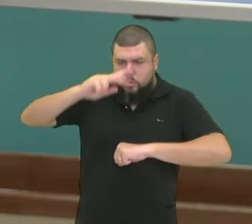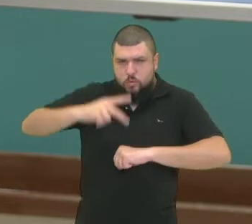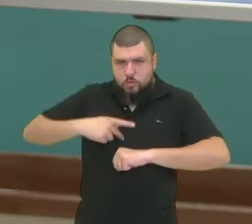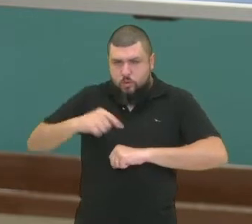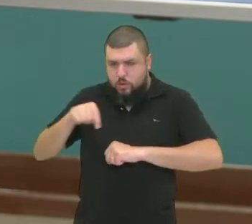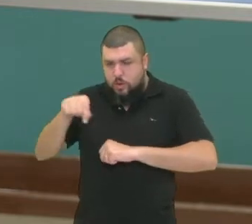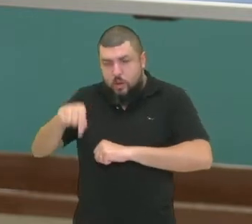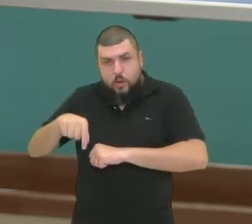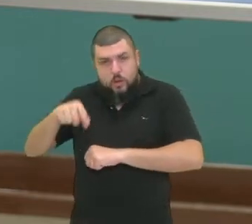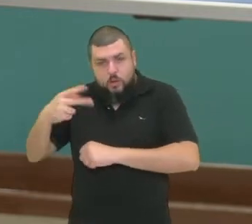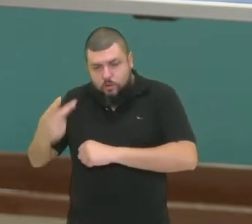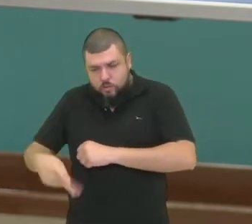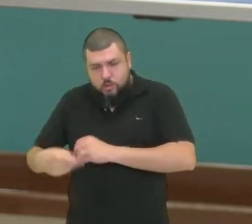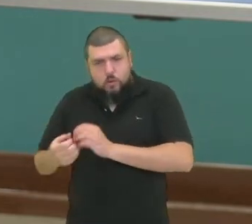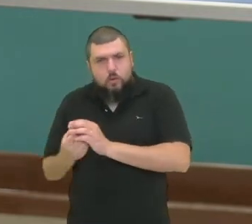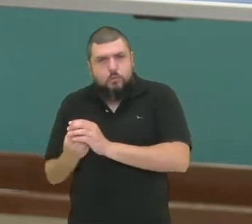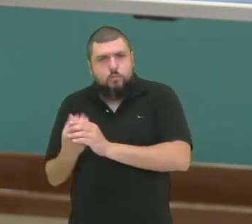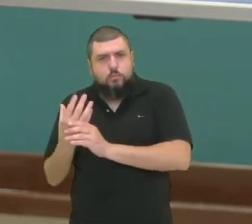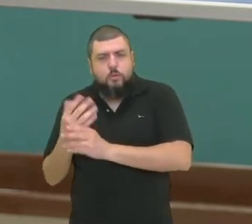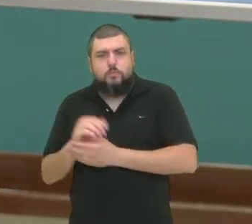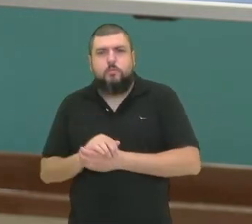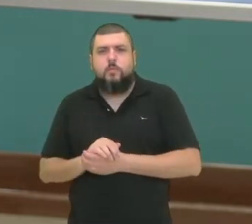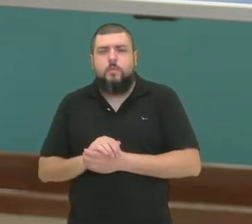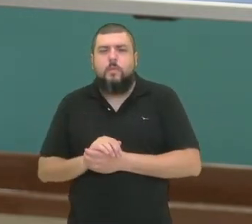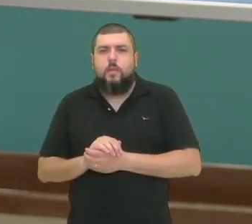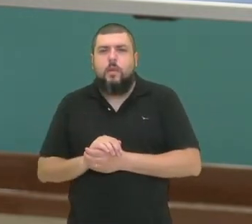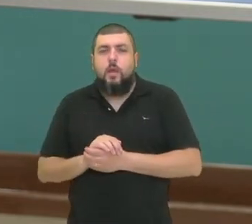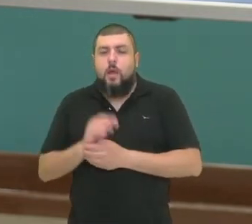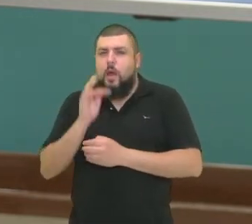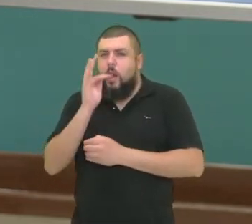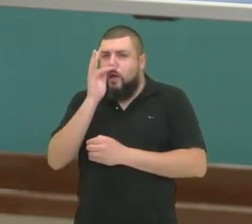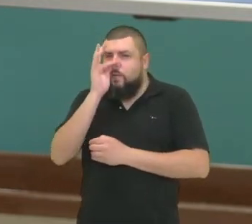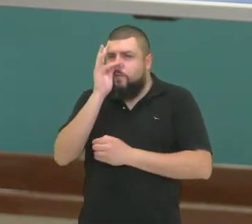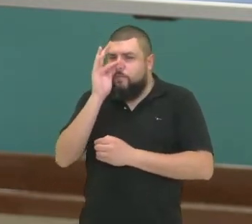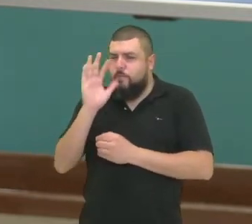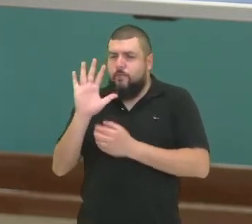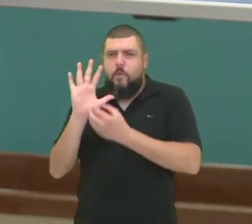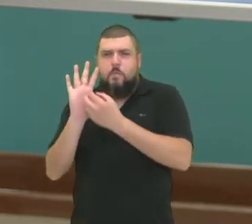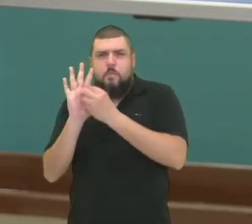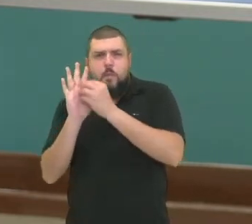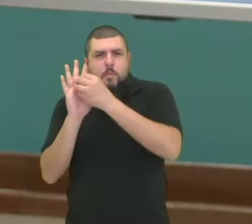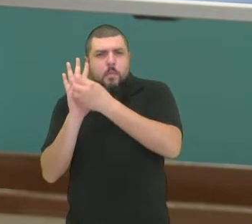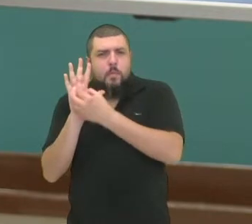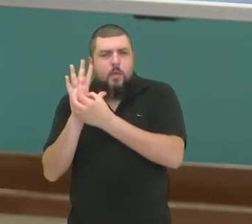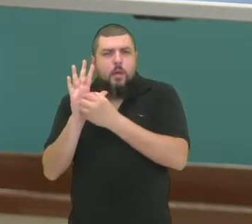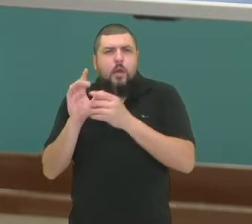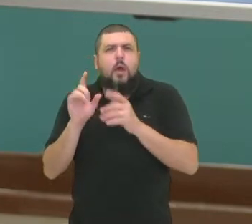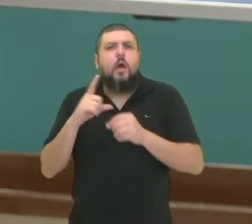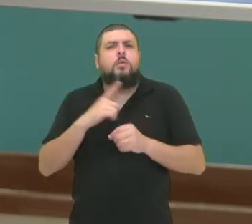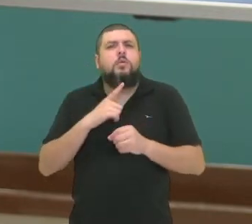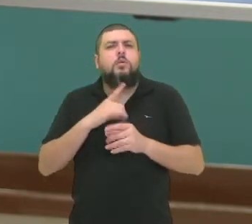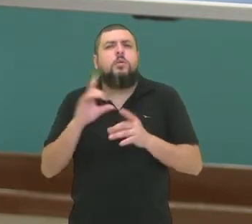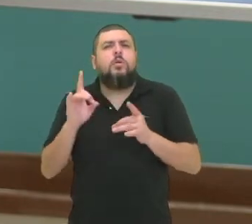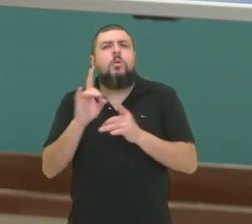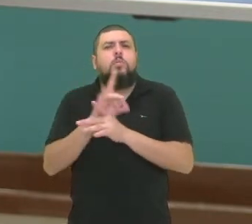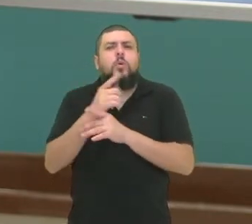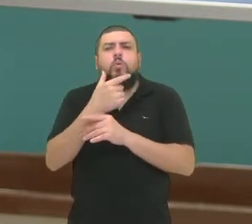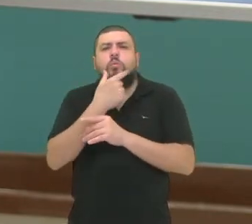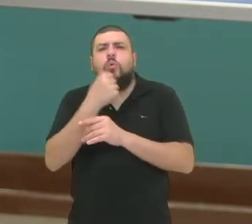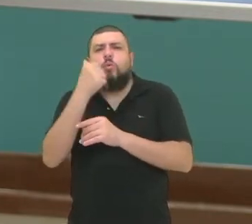na florzinha da ervilha, ela tem tanto o aparelho reprodutor masculino quanto o feminino. Então, ela consegue realizar